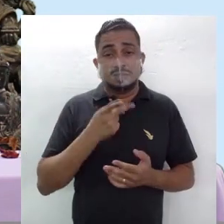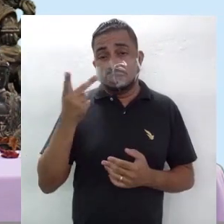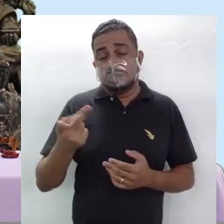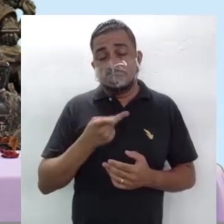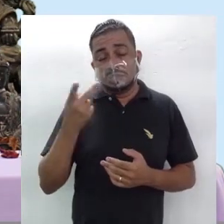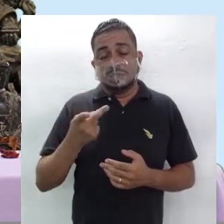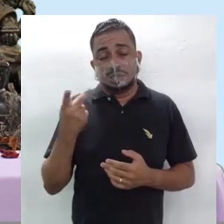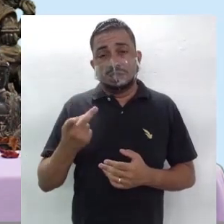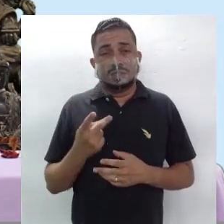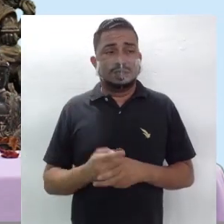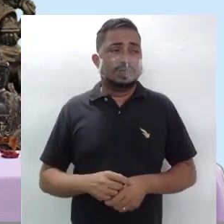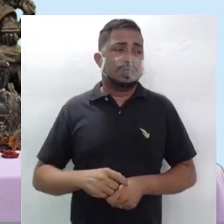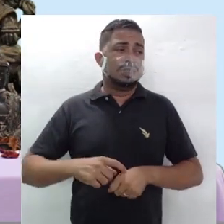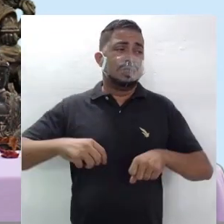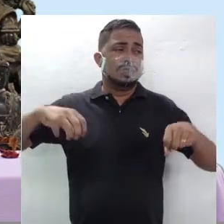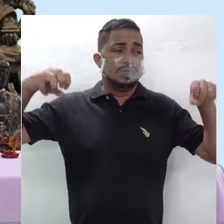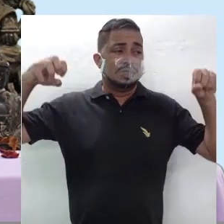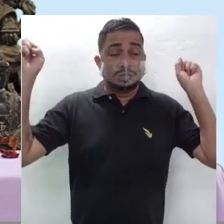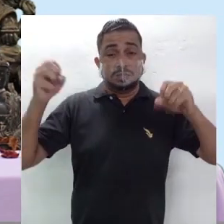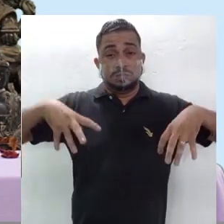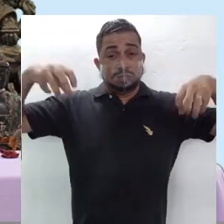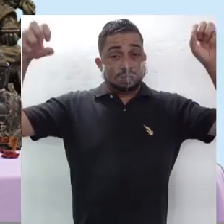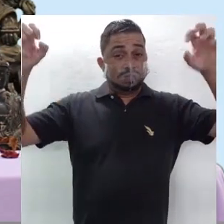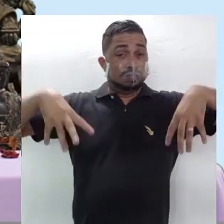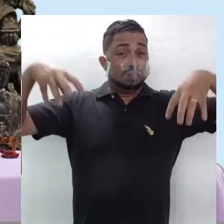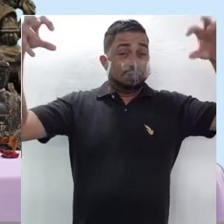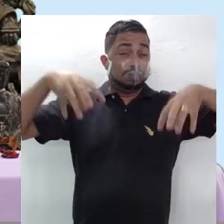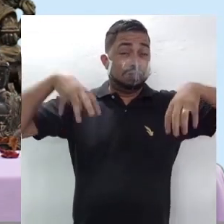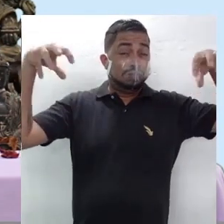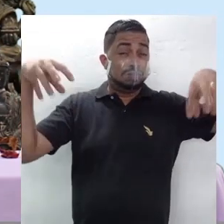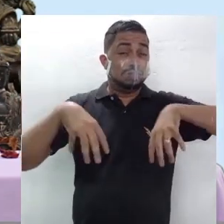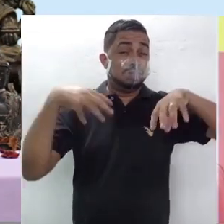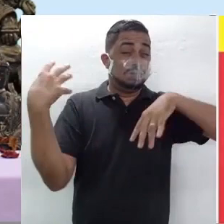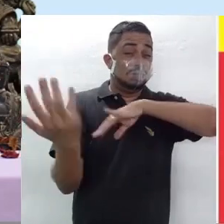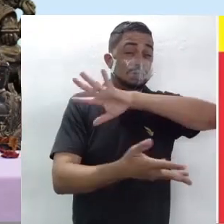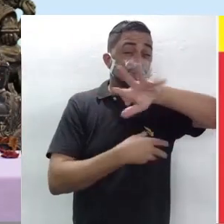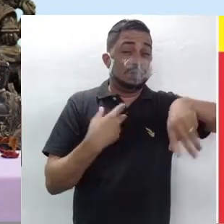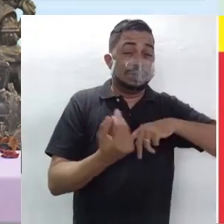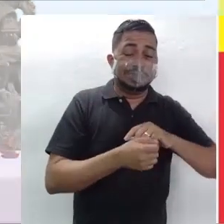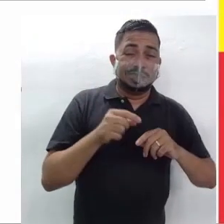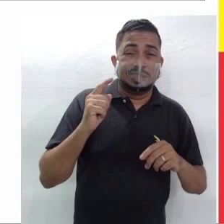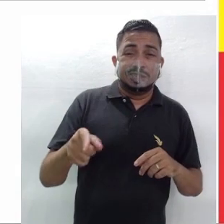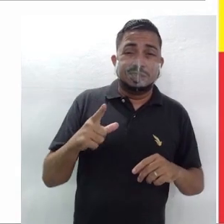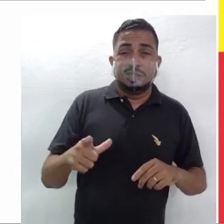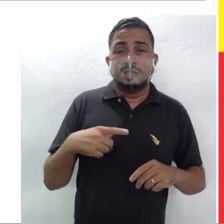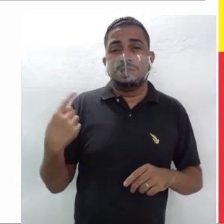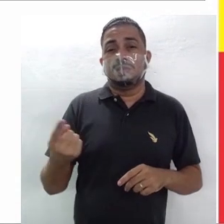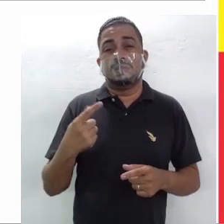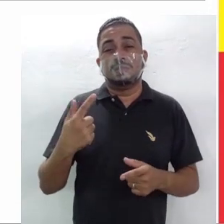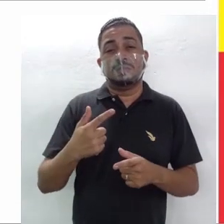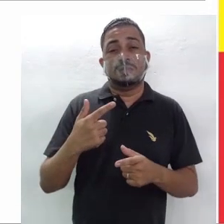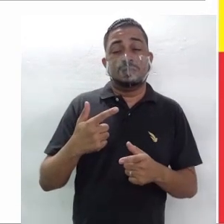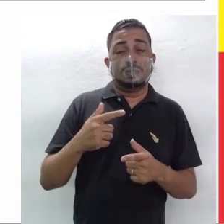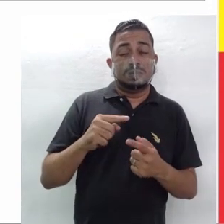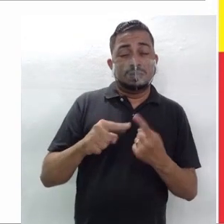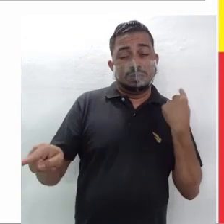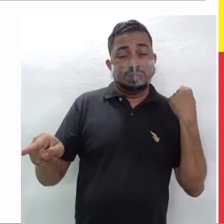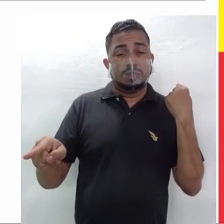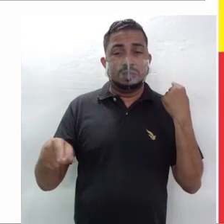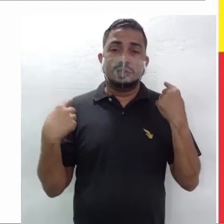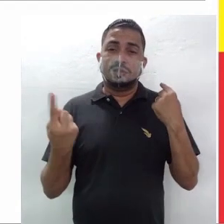Bora falar agora sobre tempestade. A tempestade ela é um distúrbio na nossa